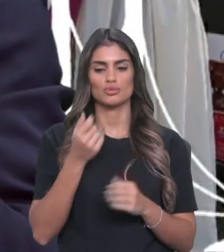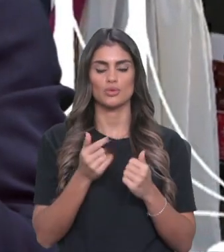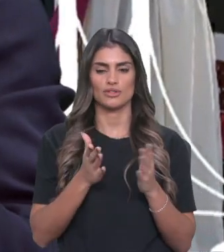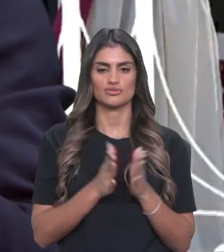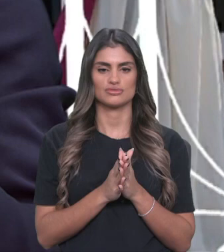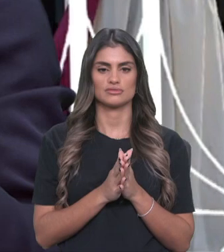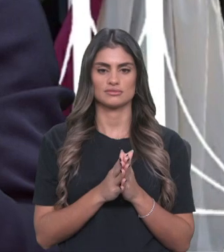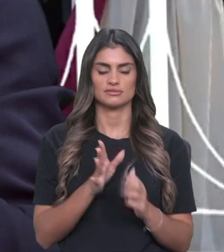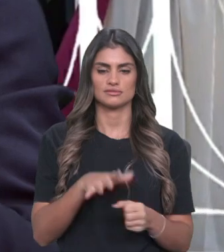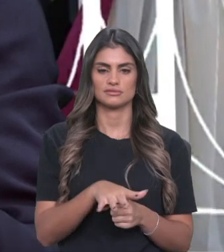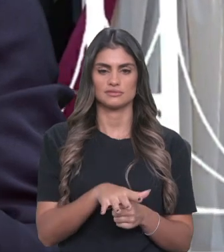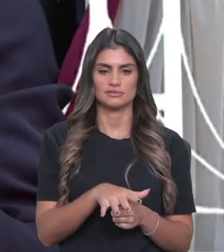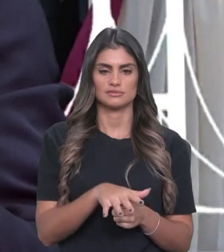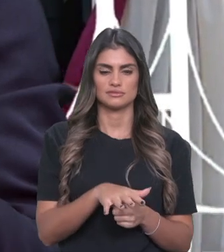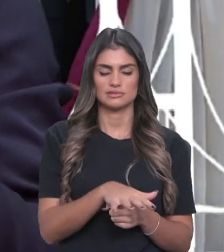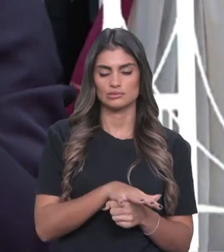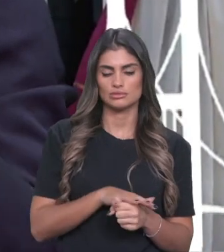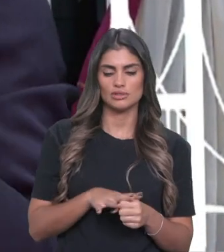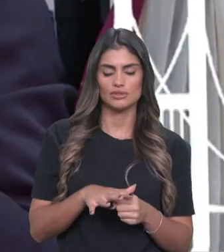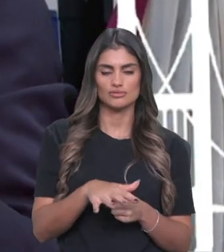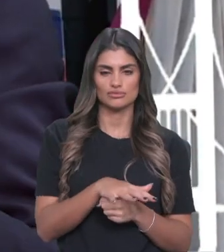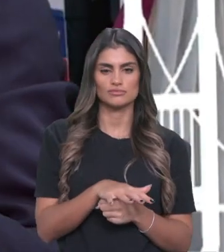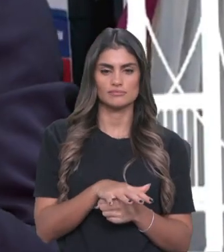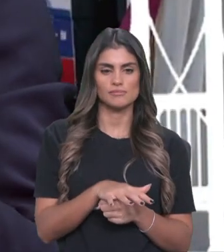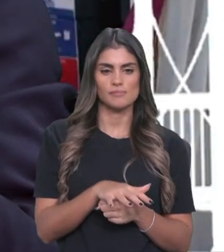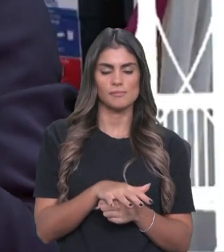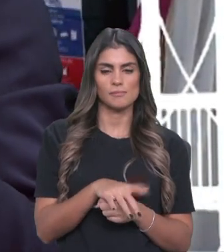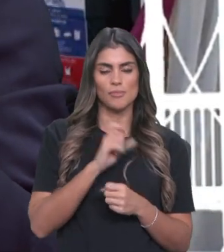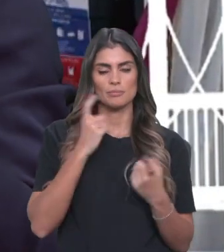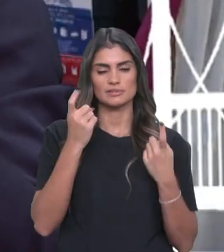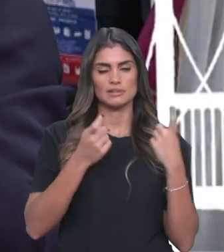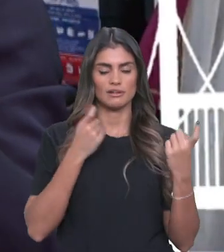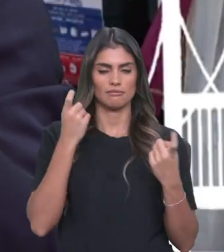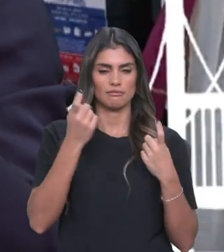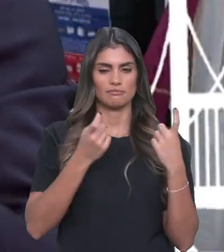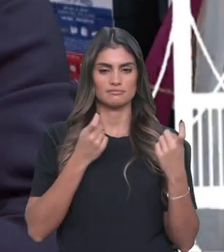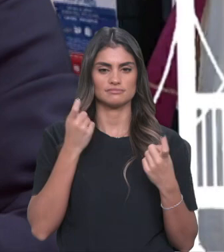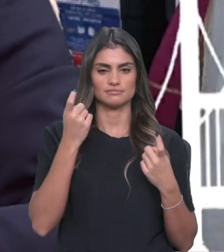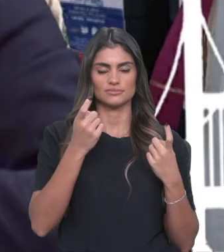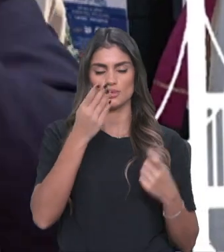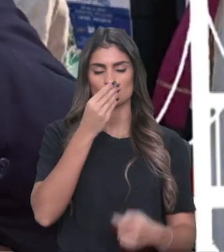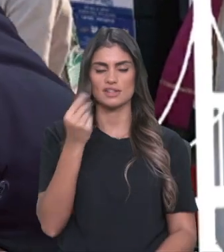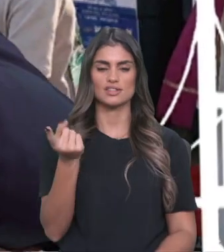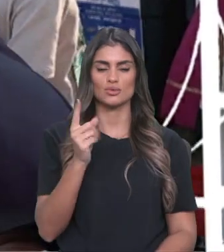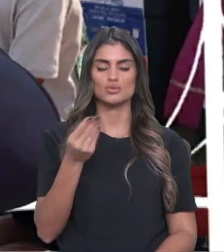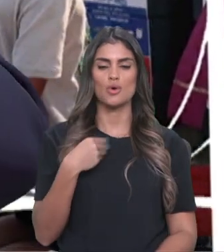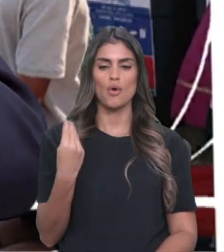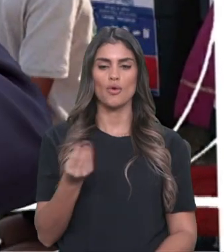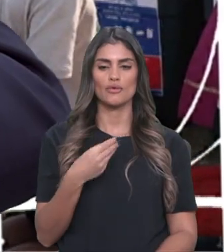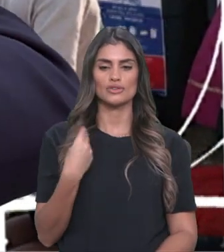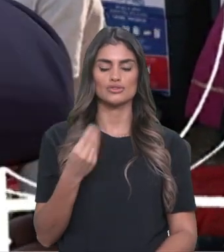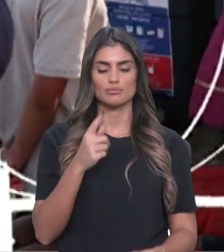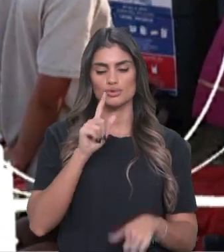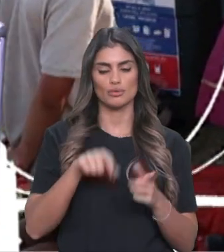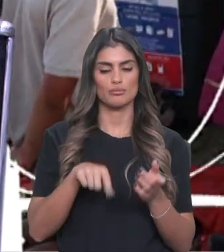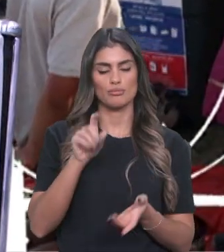estas questões e estas equações poderão passar também nestas reflexões e não esquecendo os jovens, os